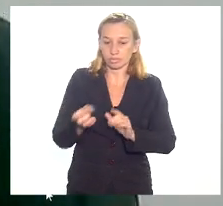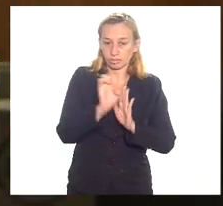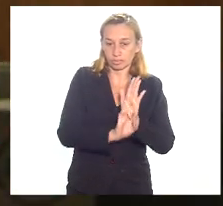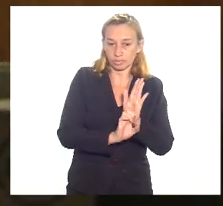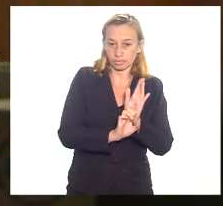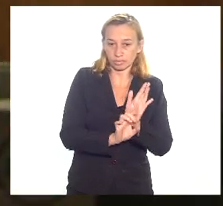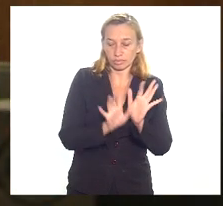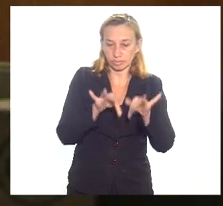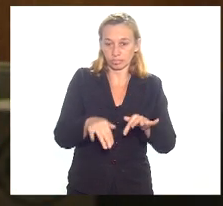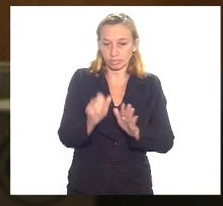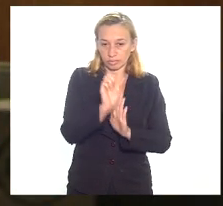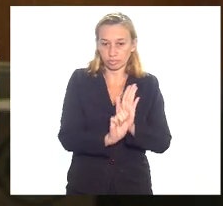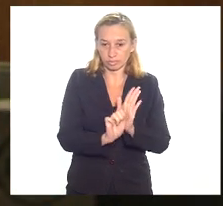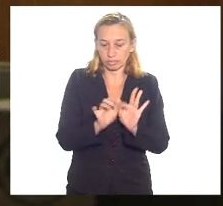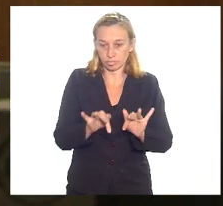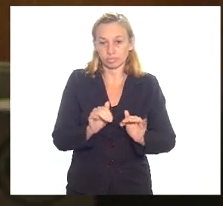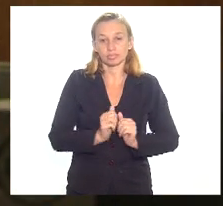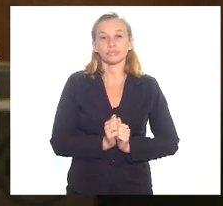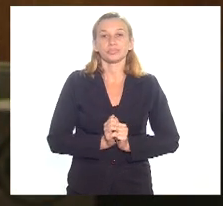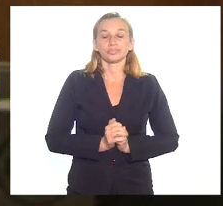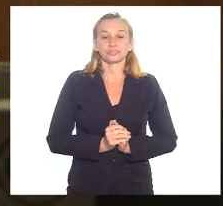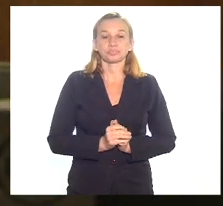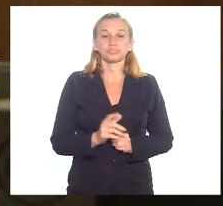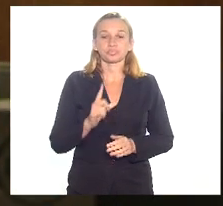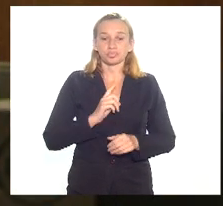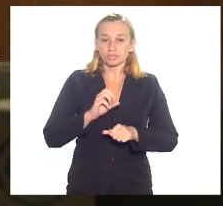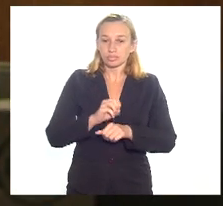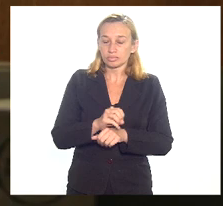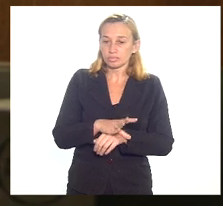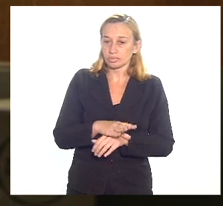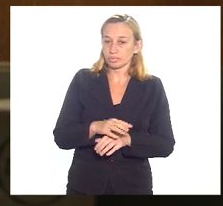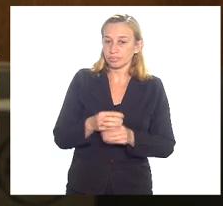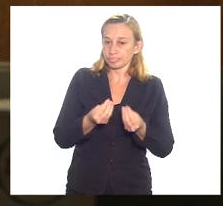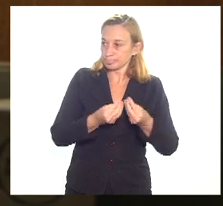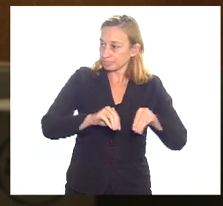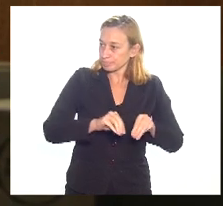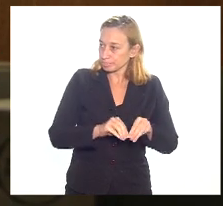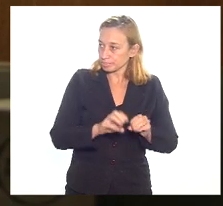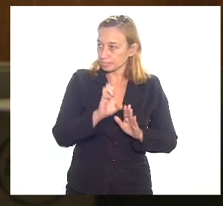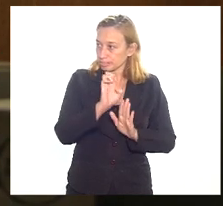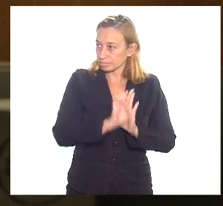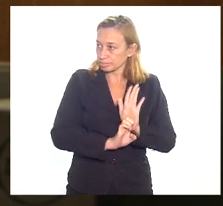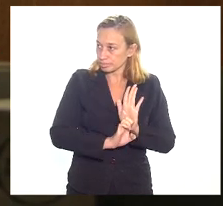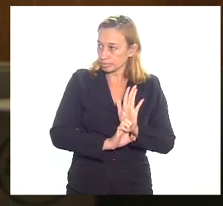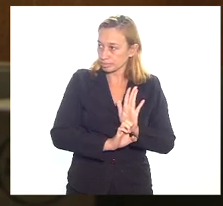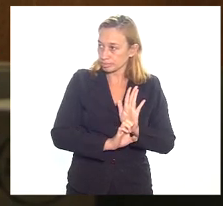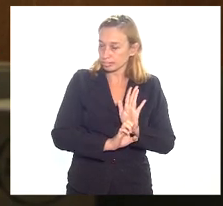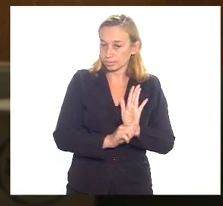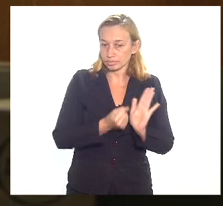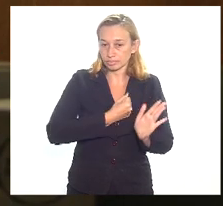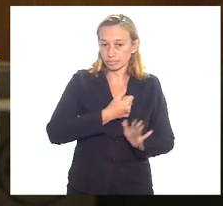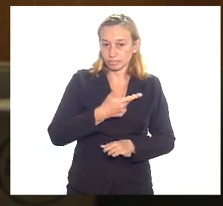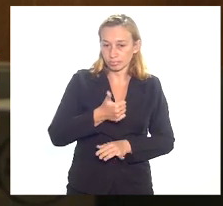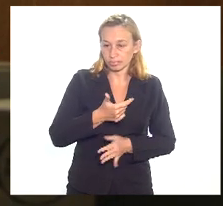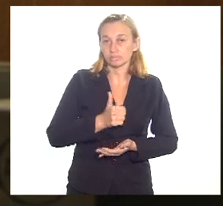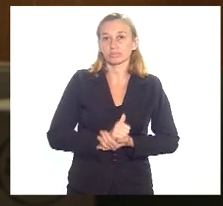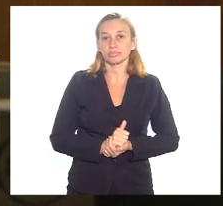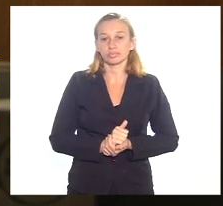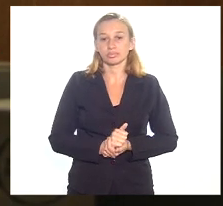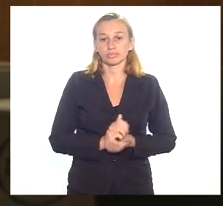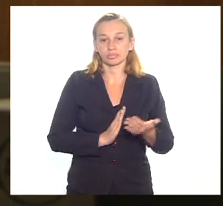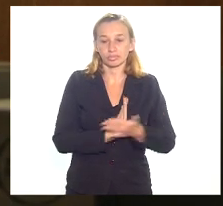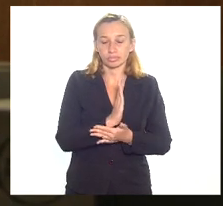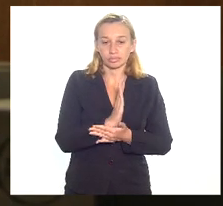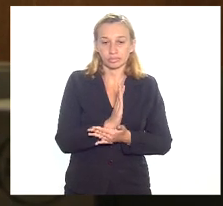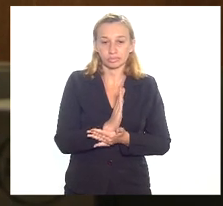A presidência chama a atenção que há um destaque, que ele foi prejudicado pela emenda 12, ok? Pela aprovação da emenda